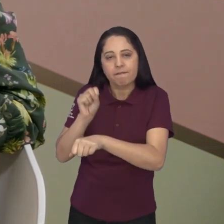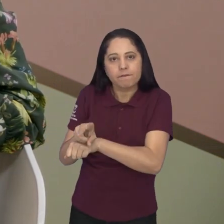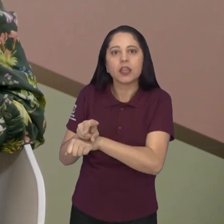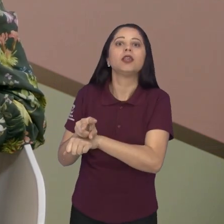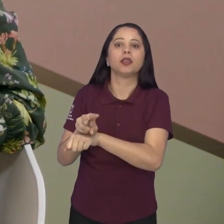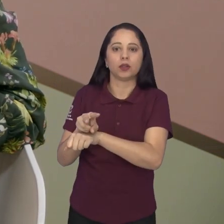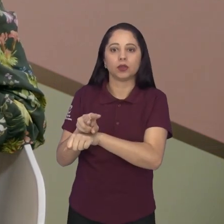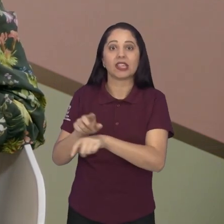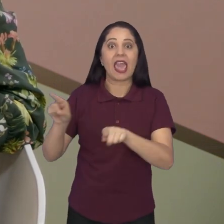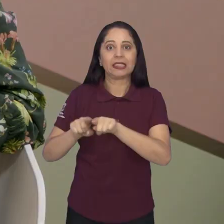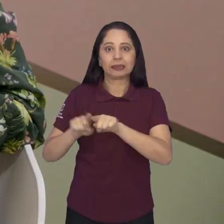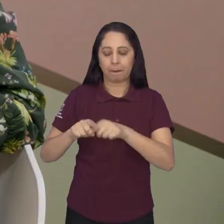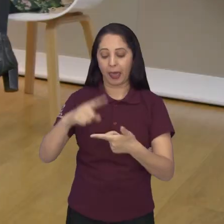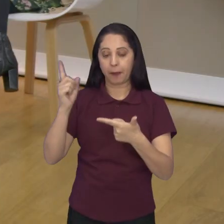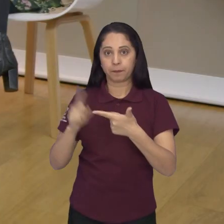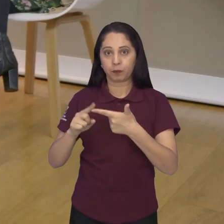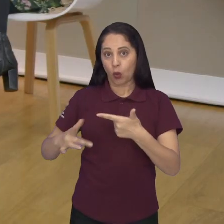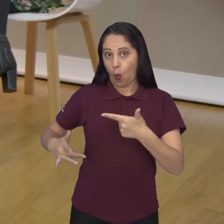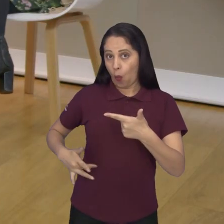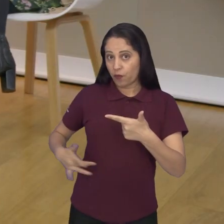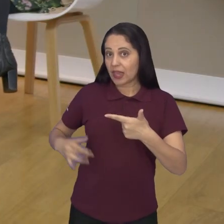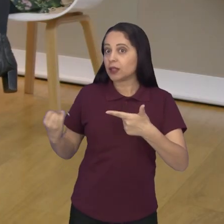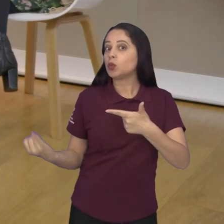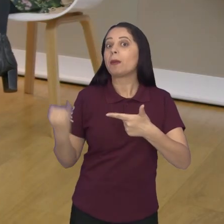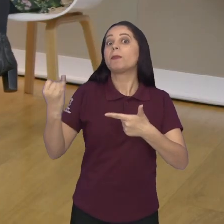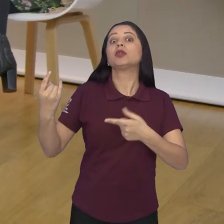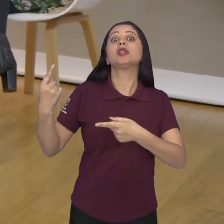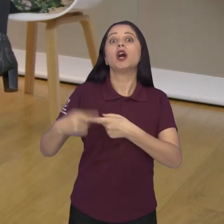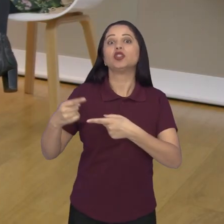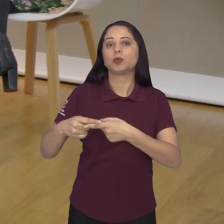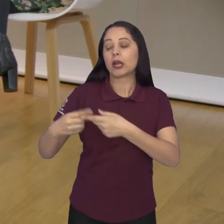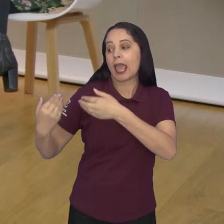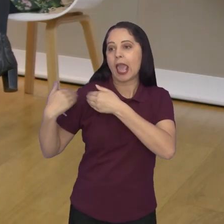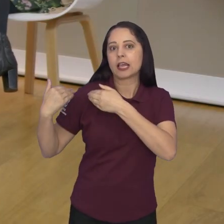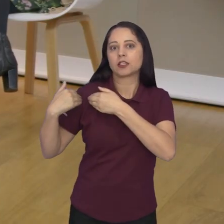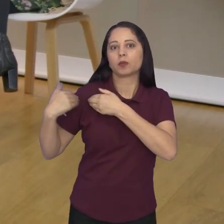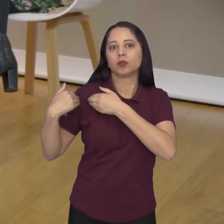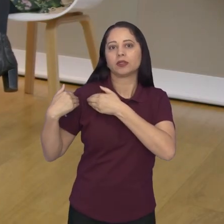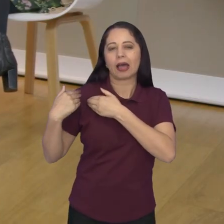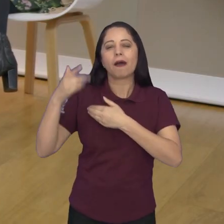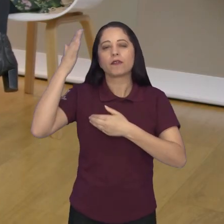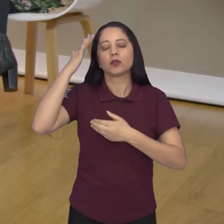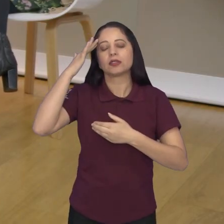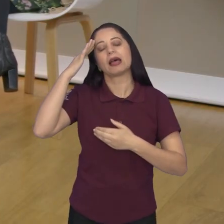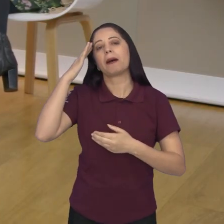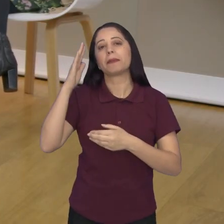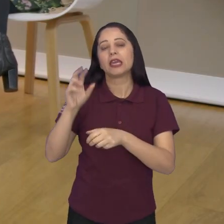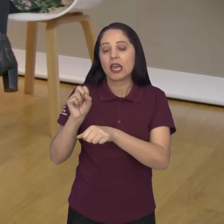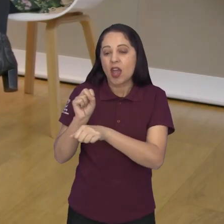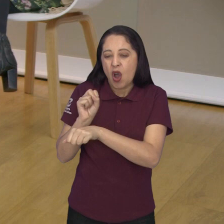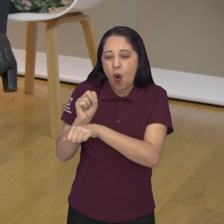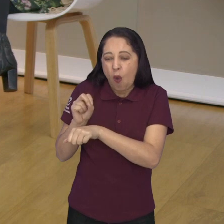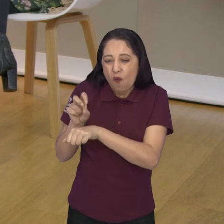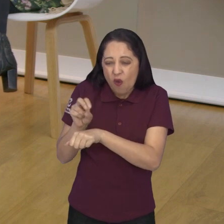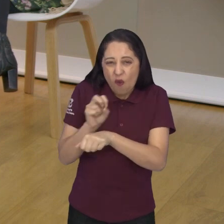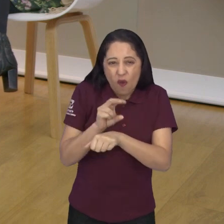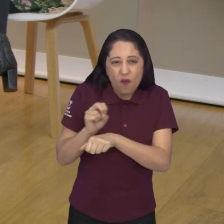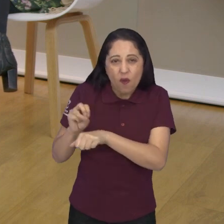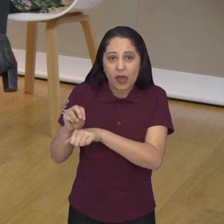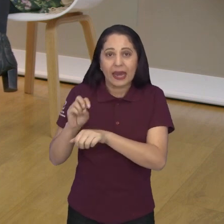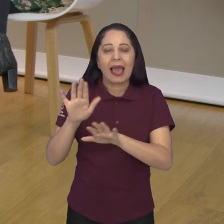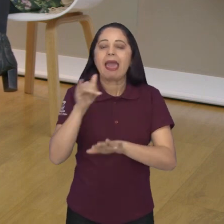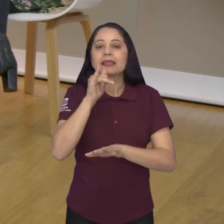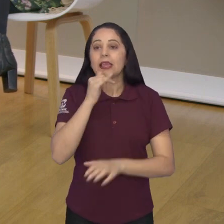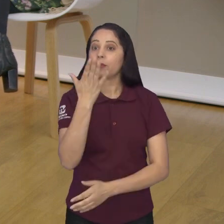vírus. Além da produção dessas proteínas, o fígado ele também é responsável por eliminar as toxinas. Então, tudo que você ingere, né,